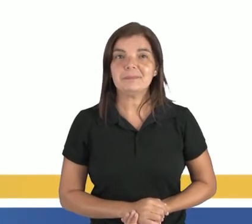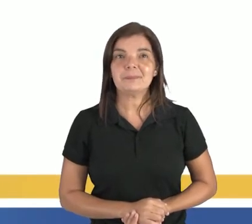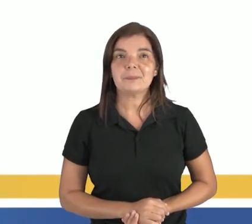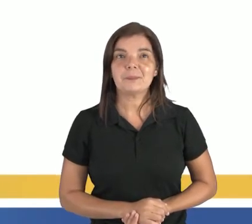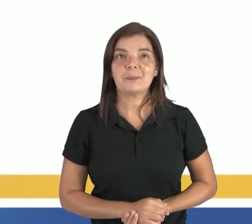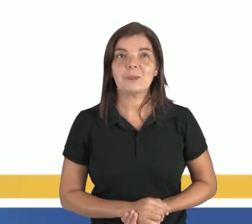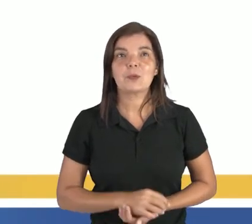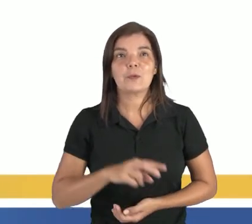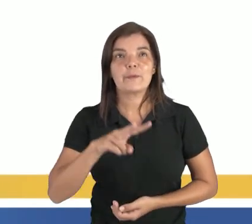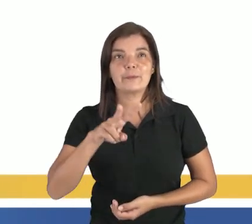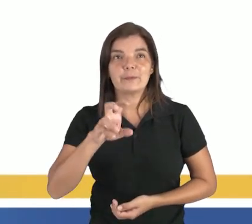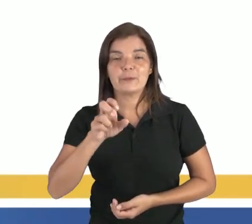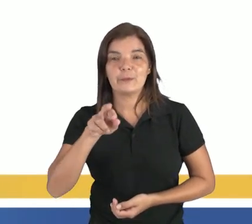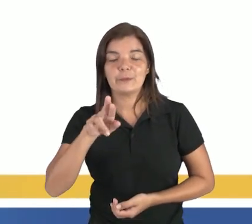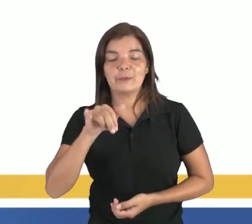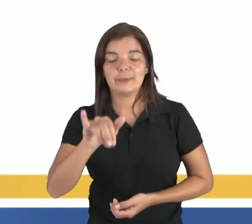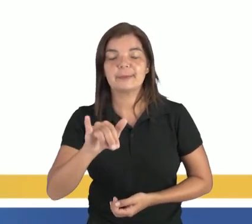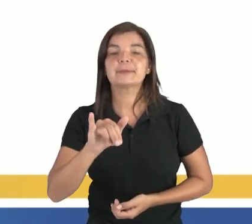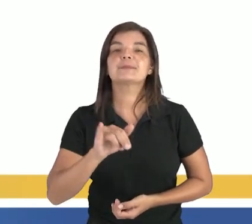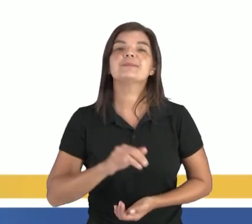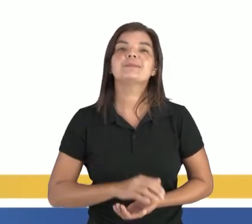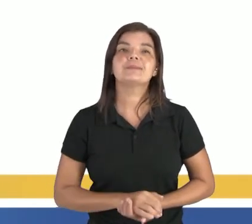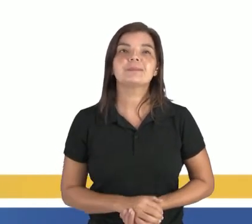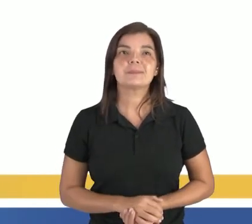inglês, very beautiful.